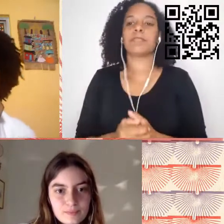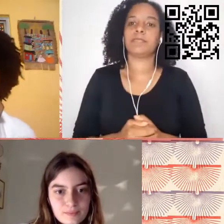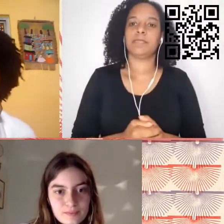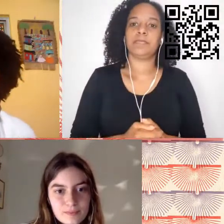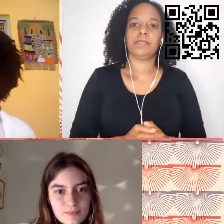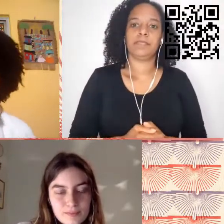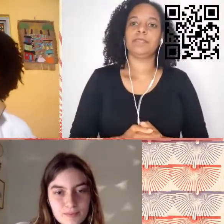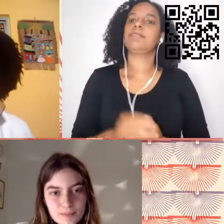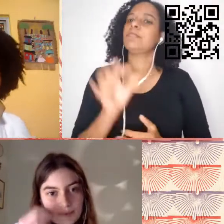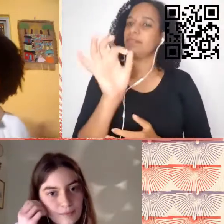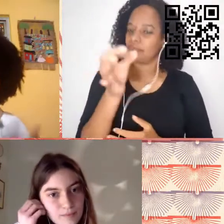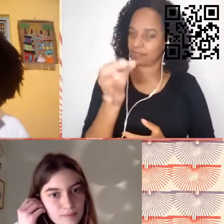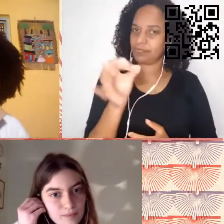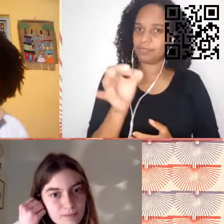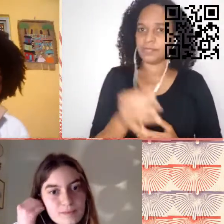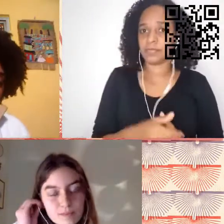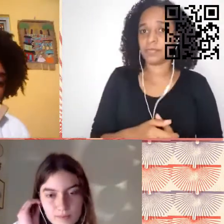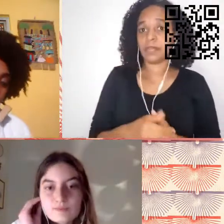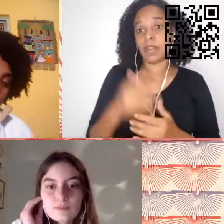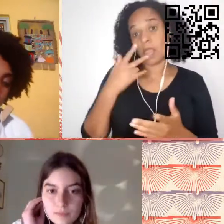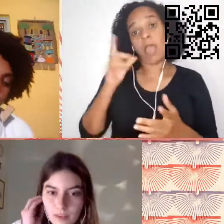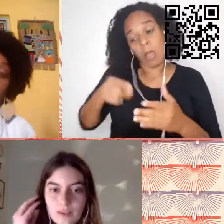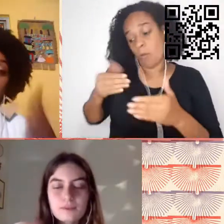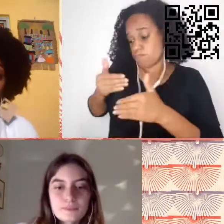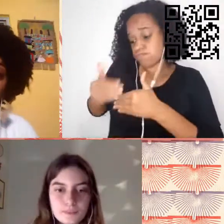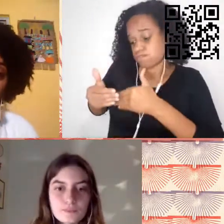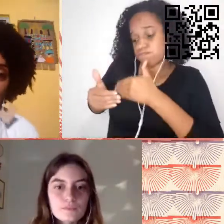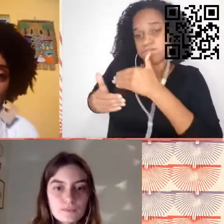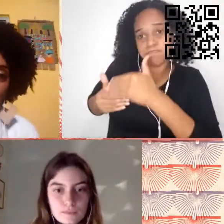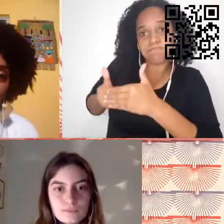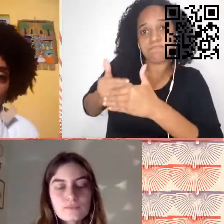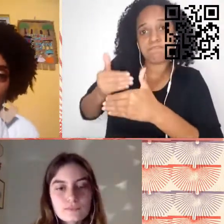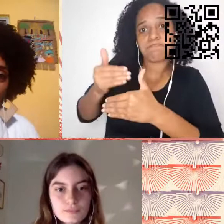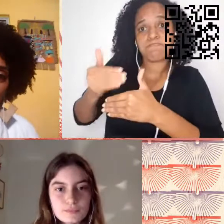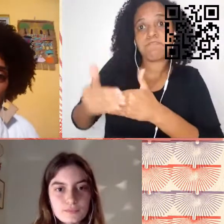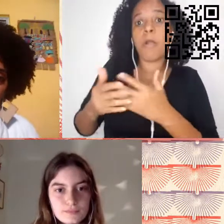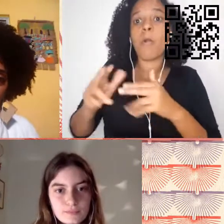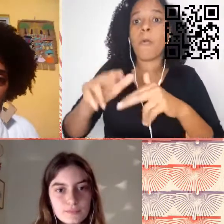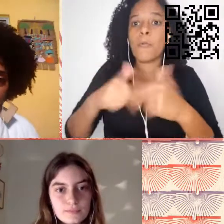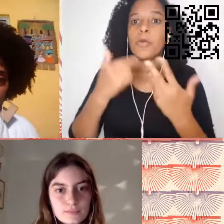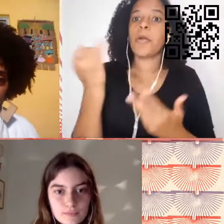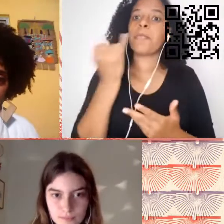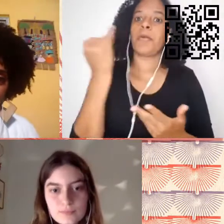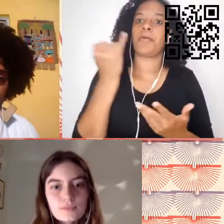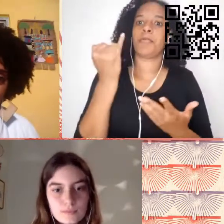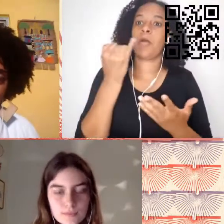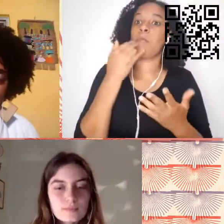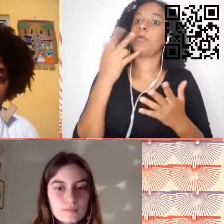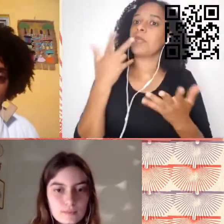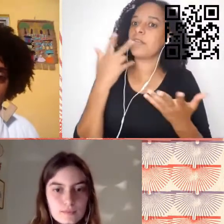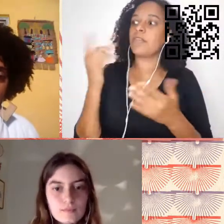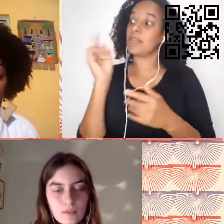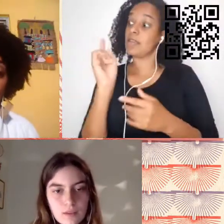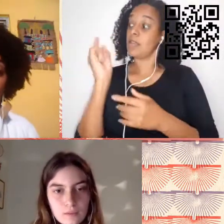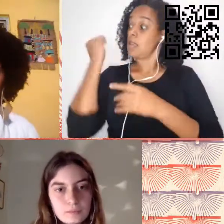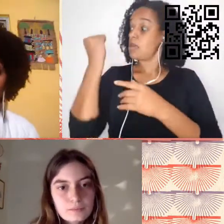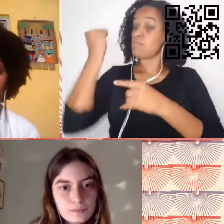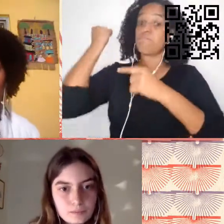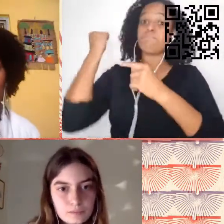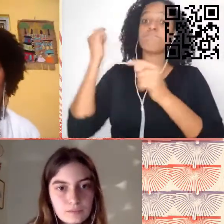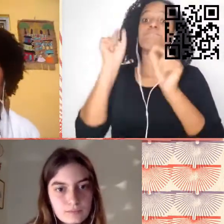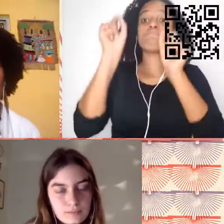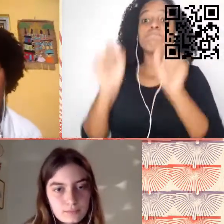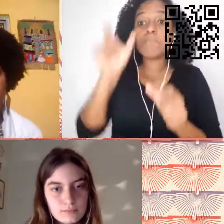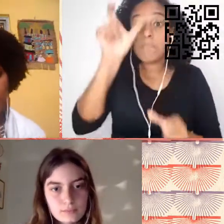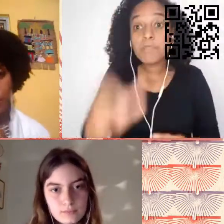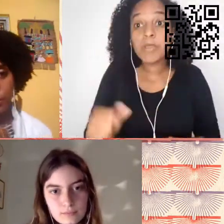Sim, sim. É um processo, né? Uhum. Por isso que é tão importante a gente saudar quem veio antes, né? Porque